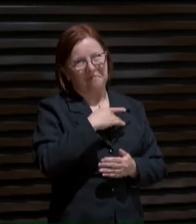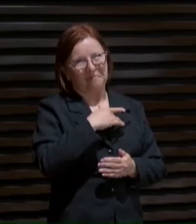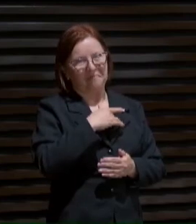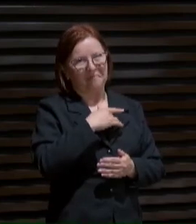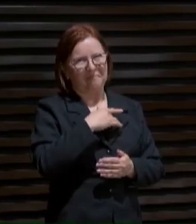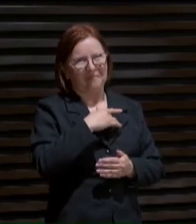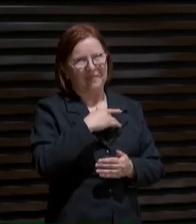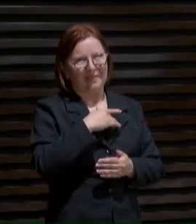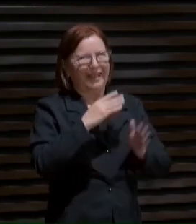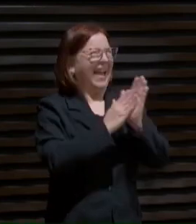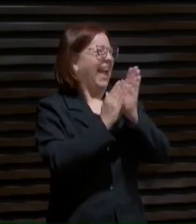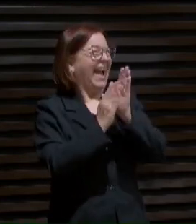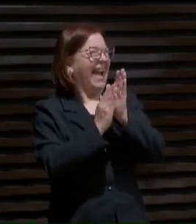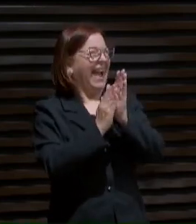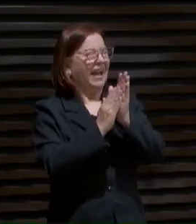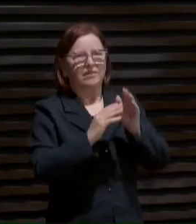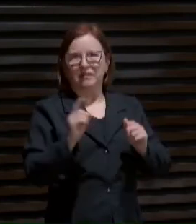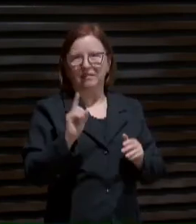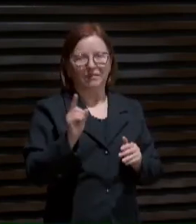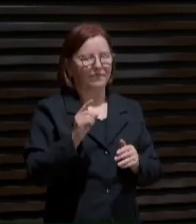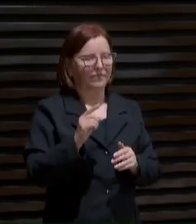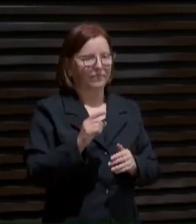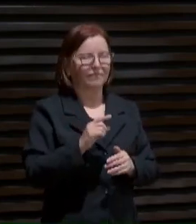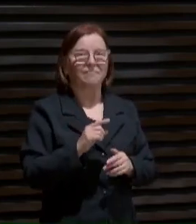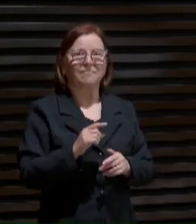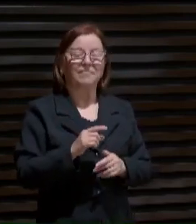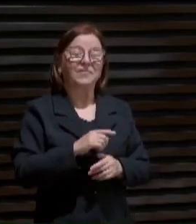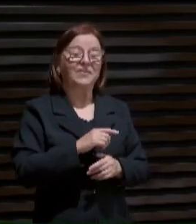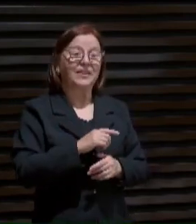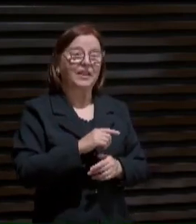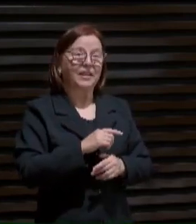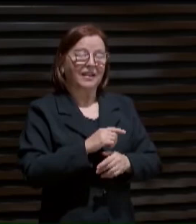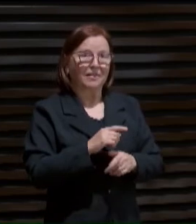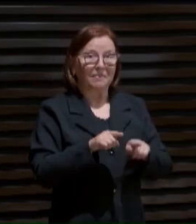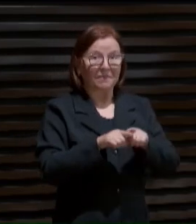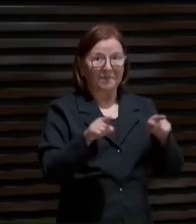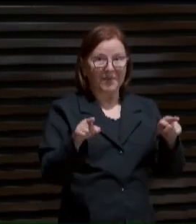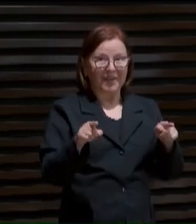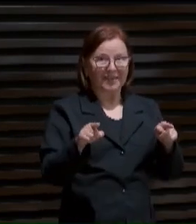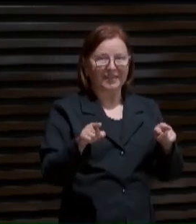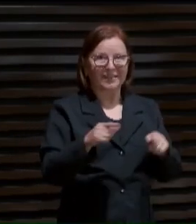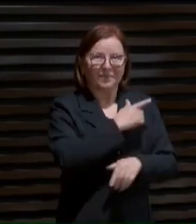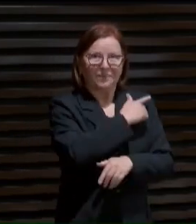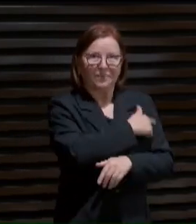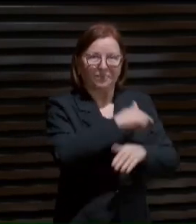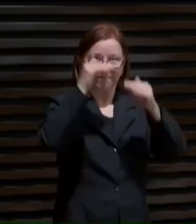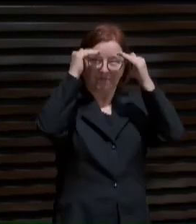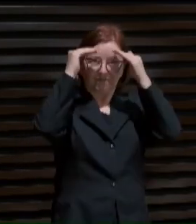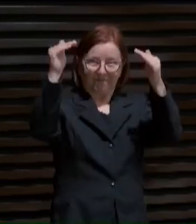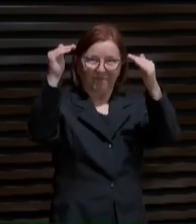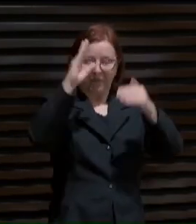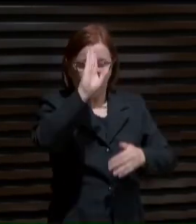das Palmas o a sinceridade do coração que contam mas a reverência que é a